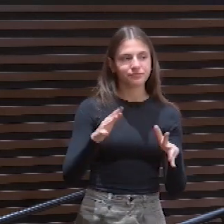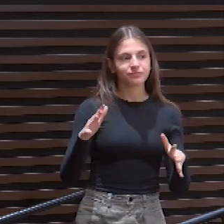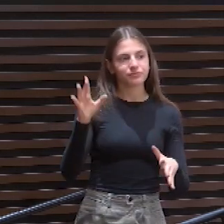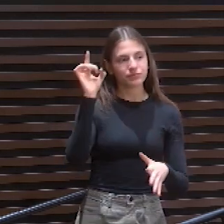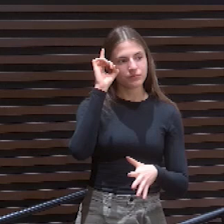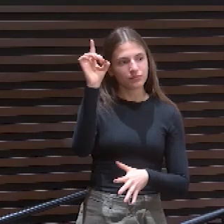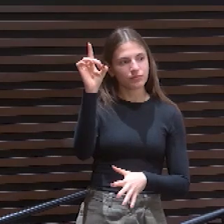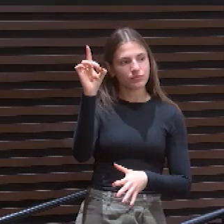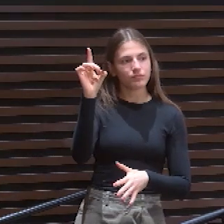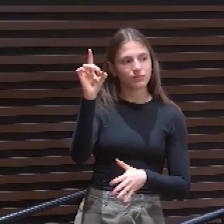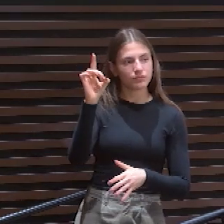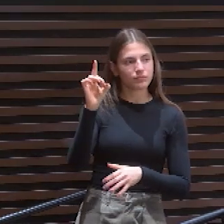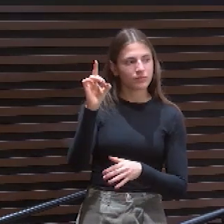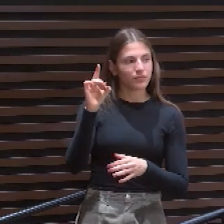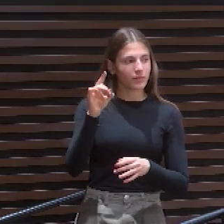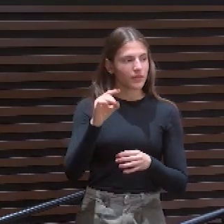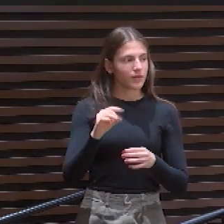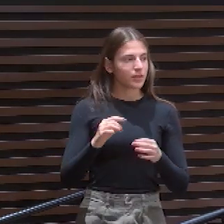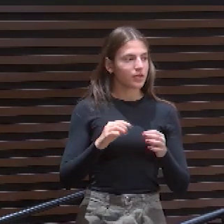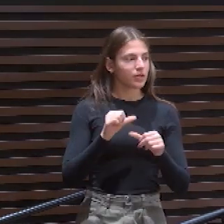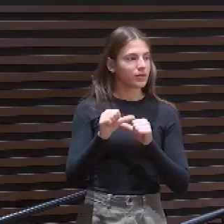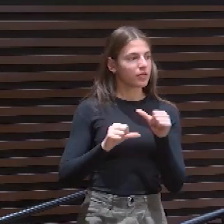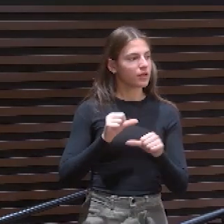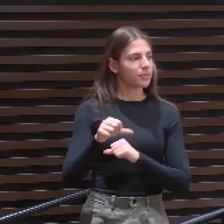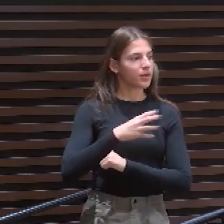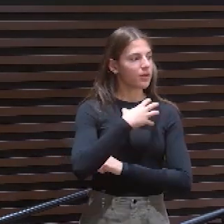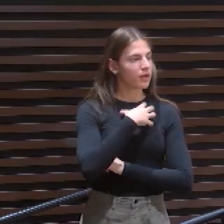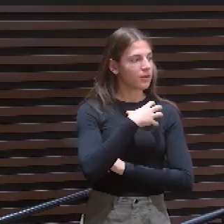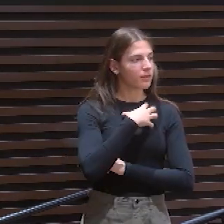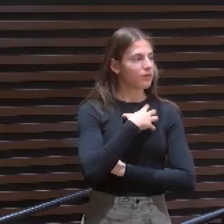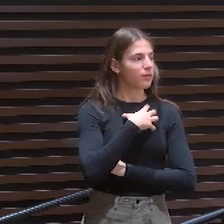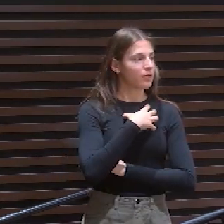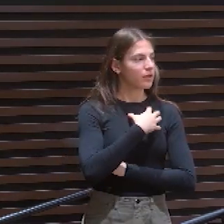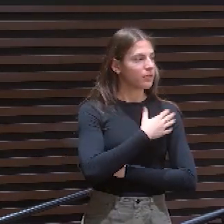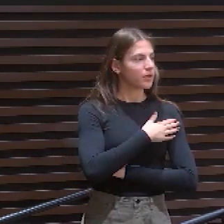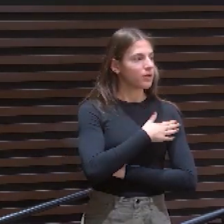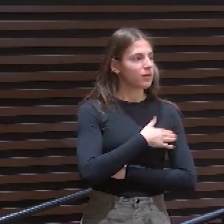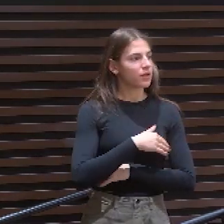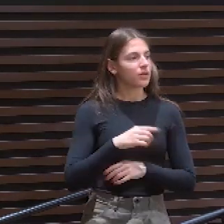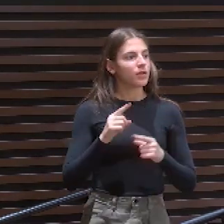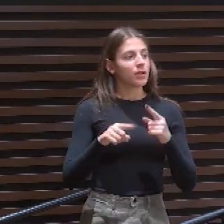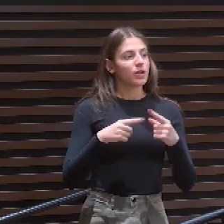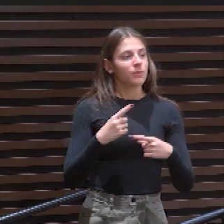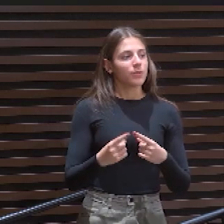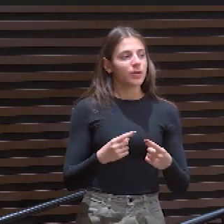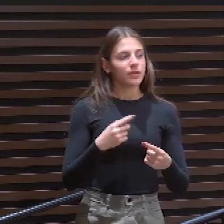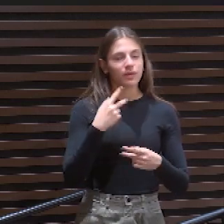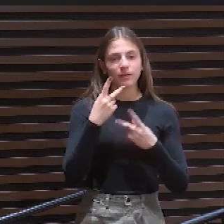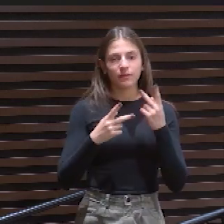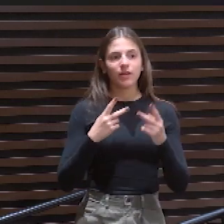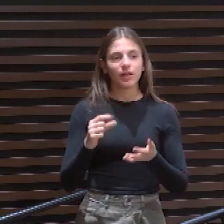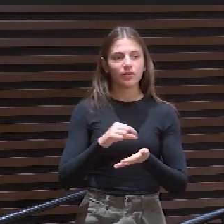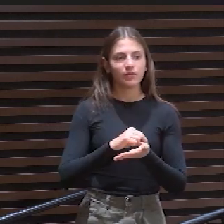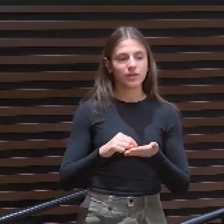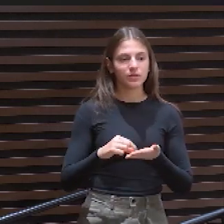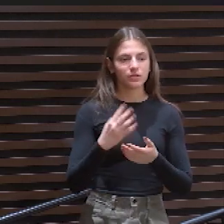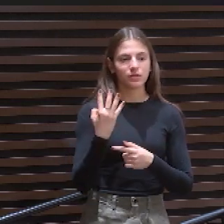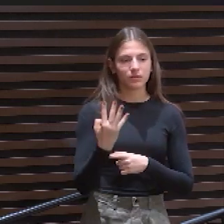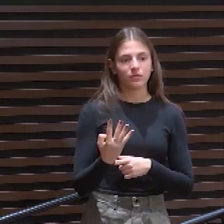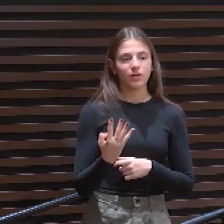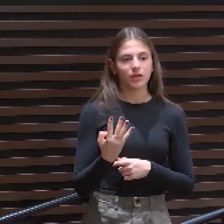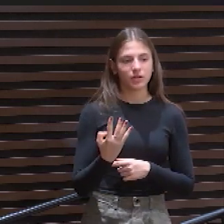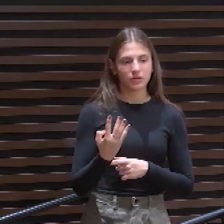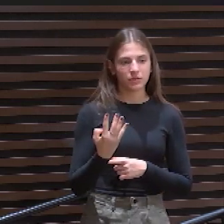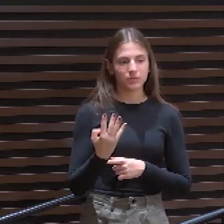mudar a forma, mudar a fala. Vamos seguir um pouquinho, que depois eu vou citar o 4. Então disse a serpente à mulher, seguir